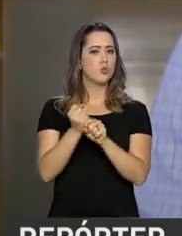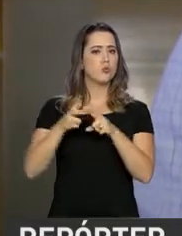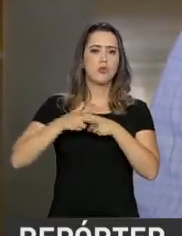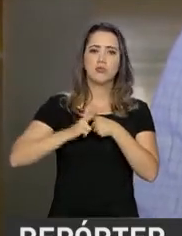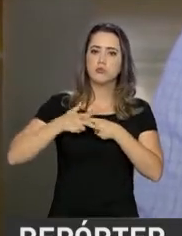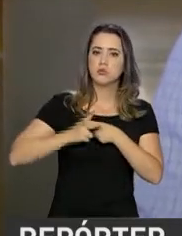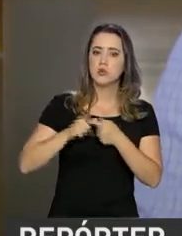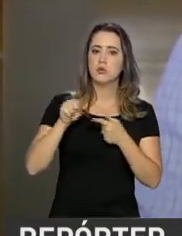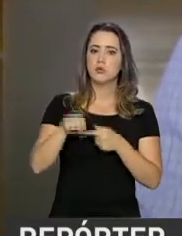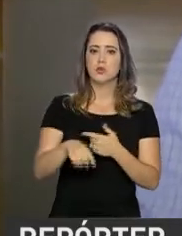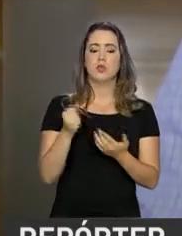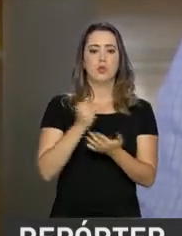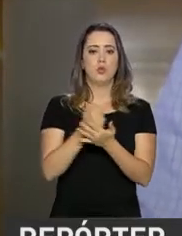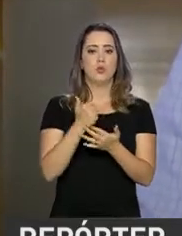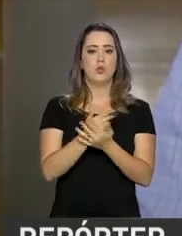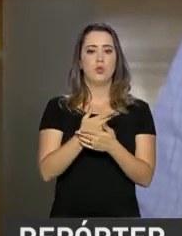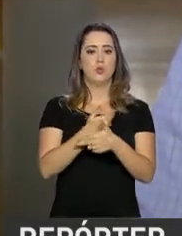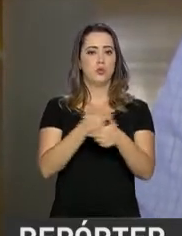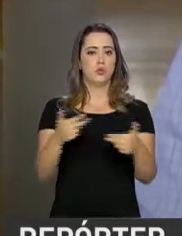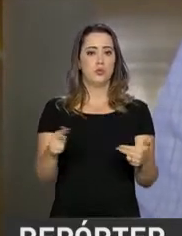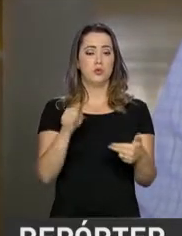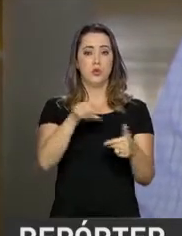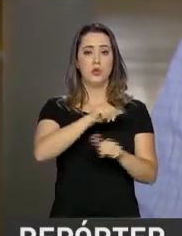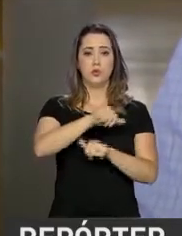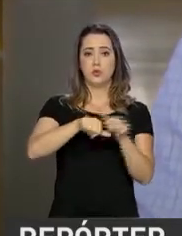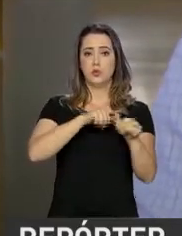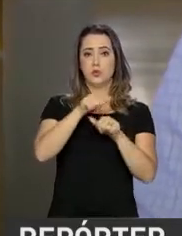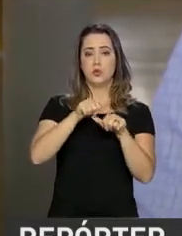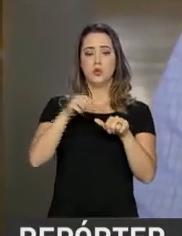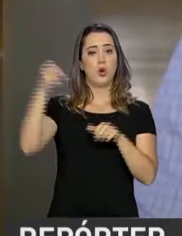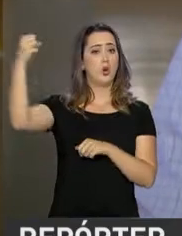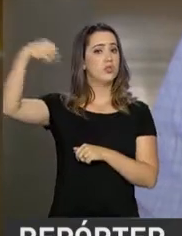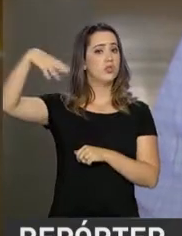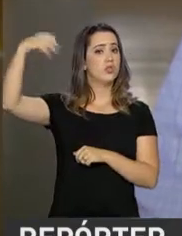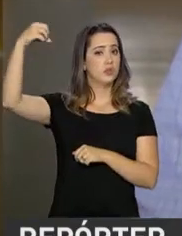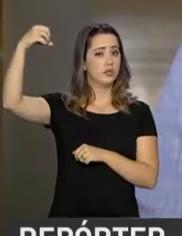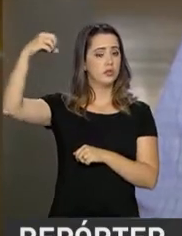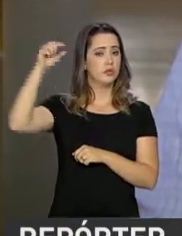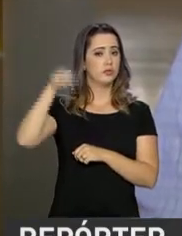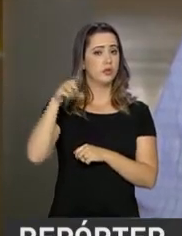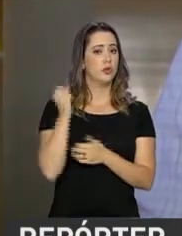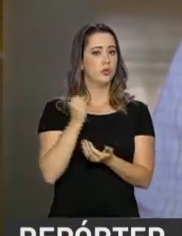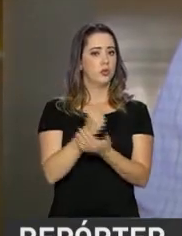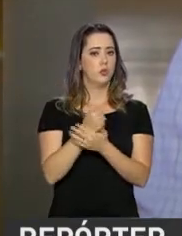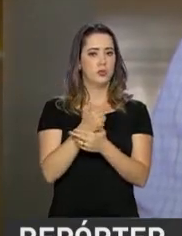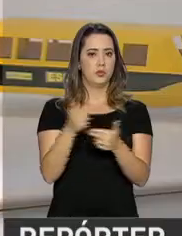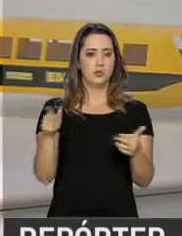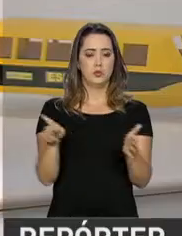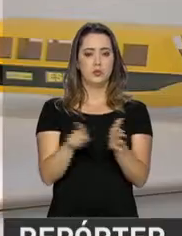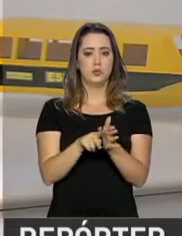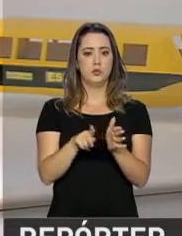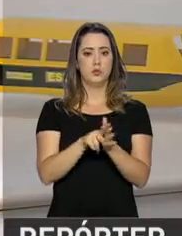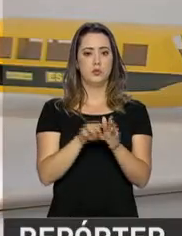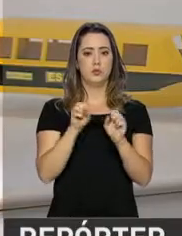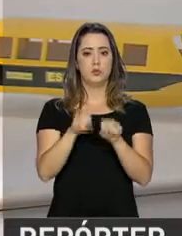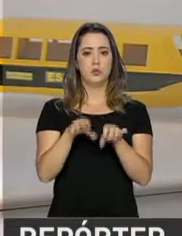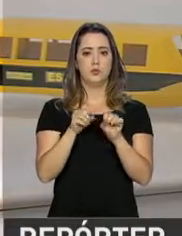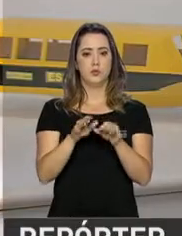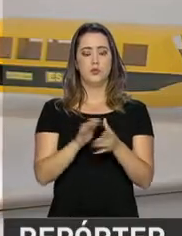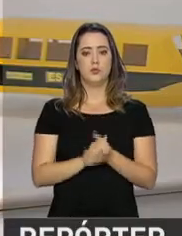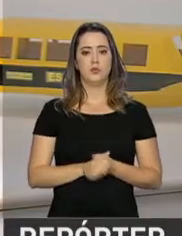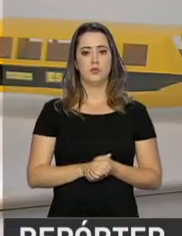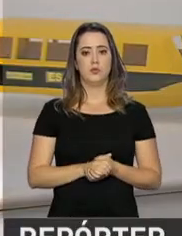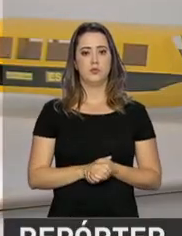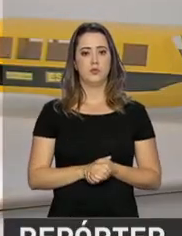como a compra de ventiladores a troca de lâmpadas e aqui são de material didático é a autonomia pode